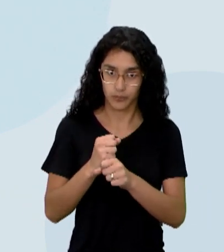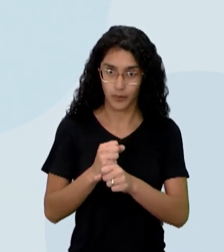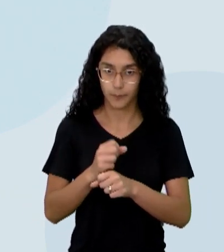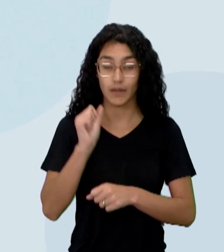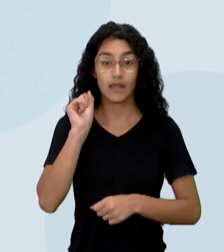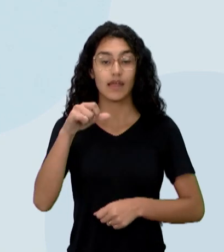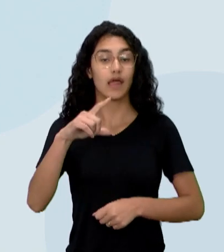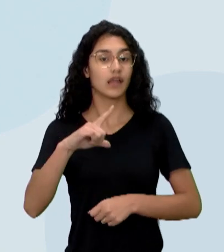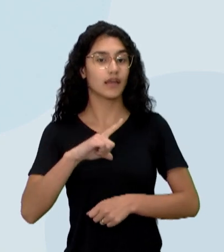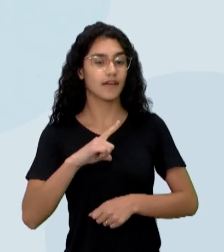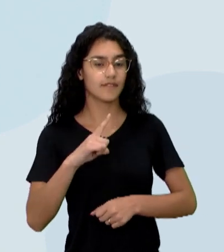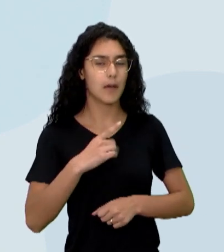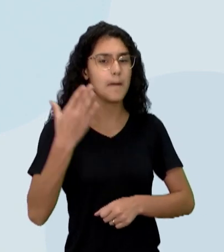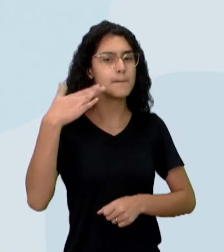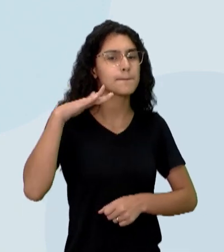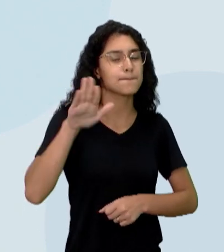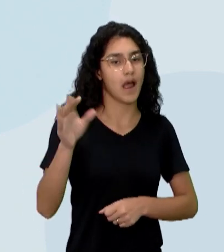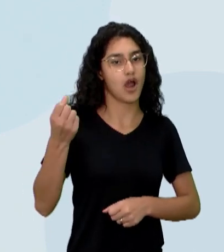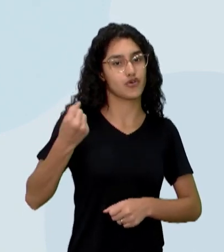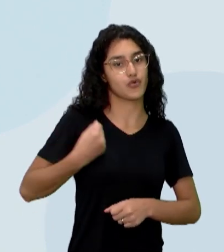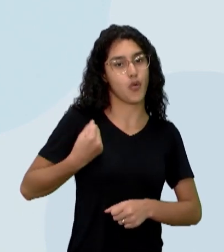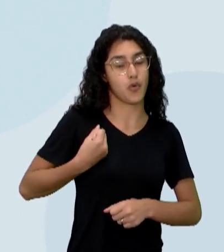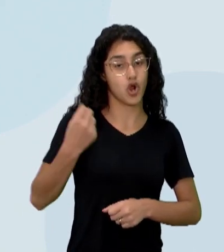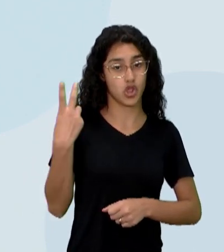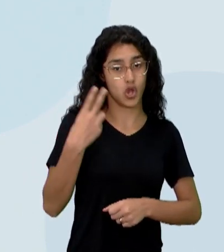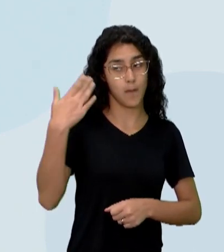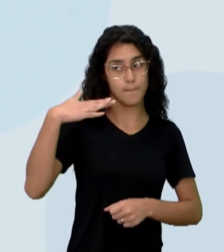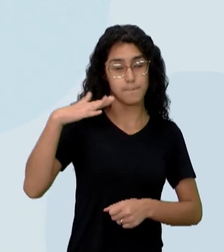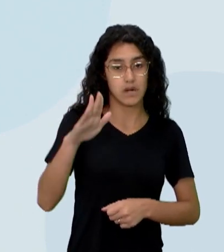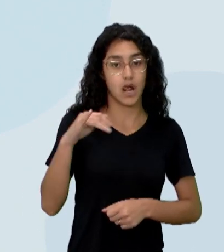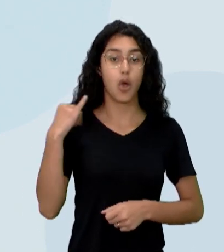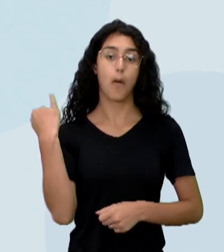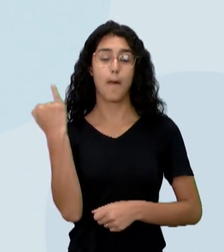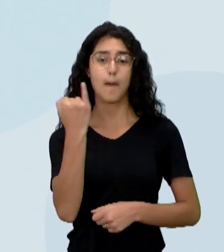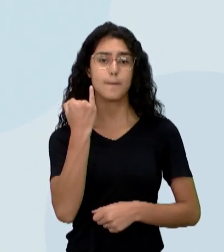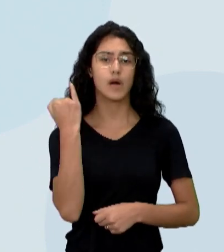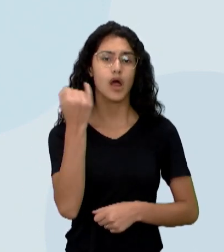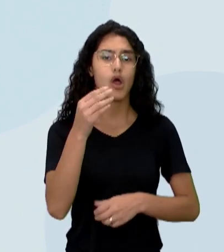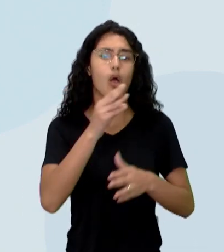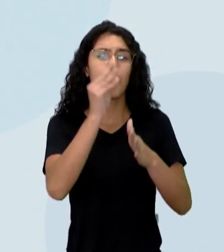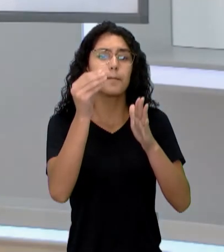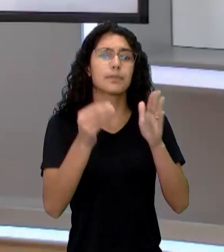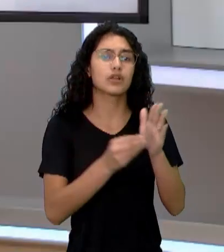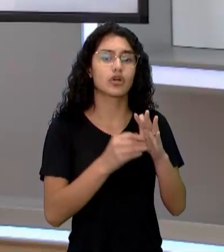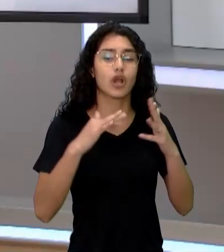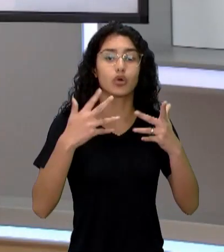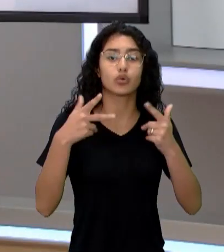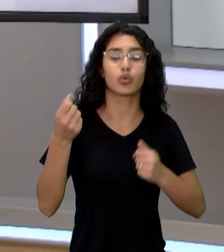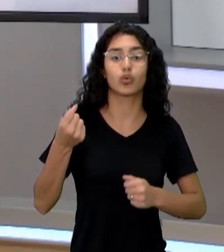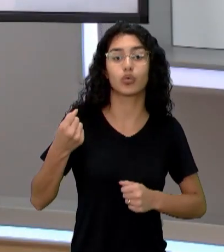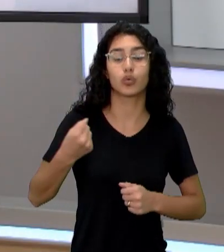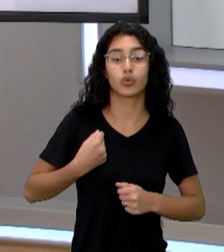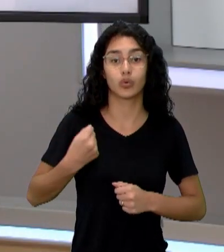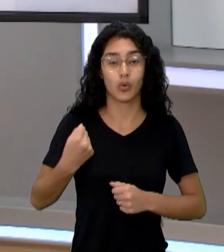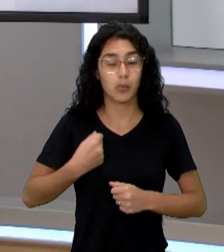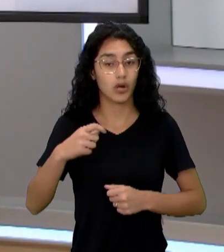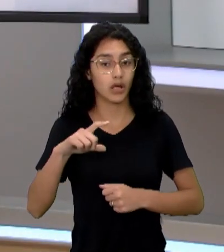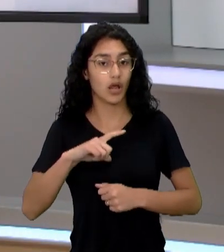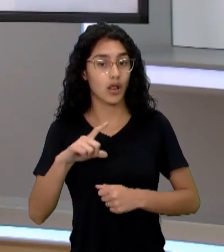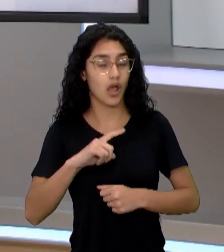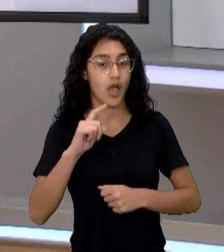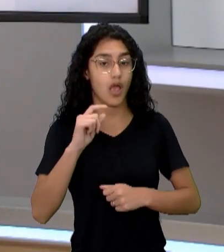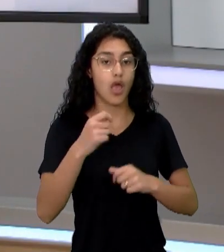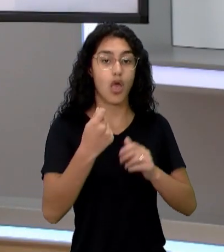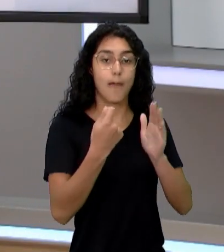nós tivéssemos mais do que 2 números, seria importante que a gente adicionasse todos os números que possuem sinais iguais,